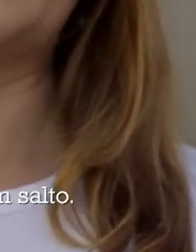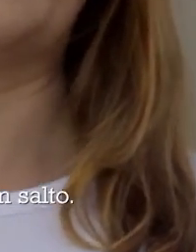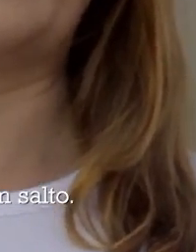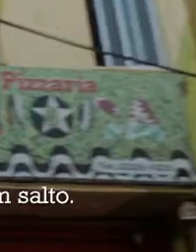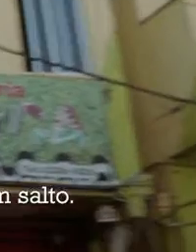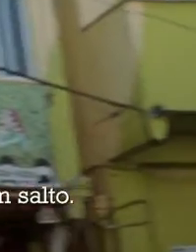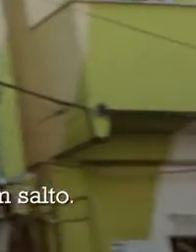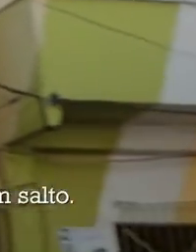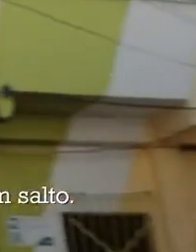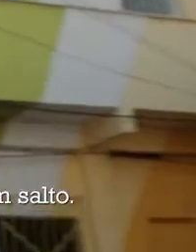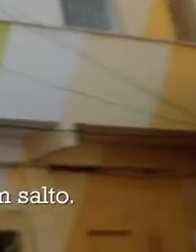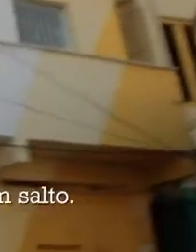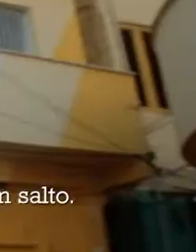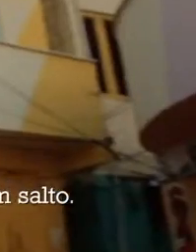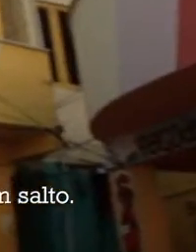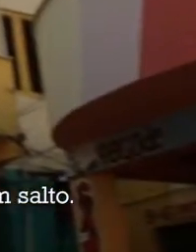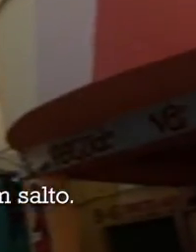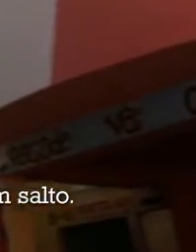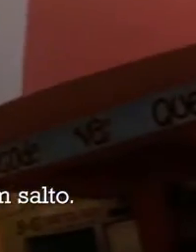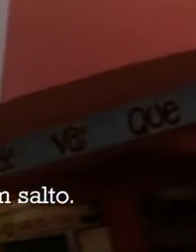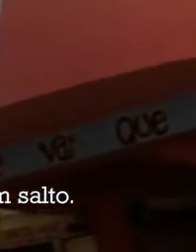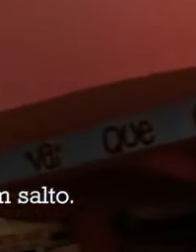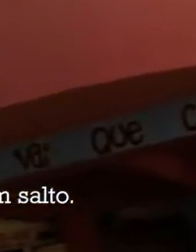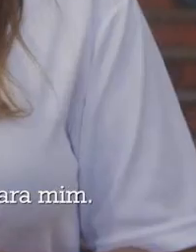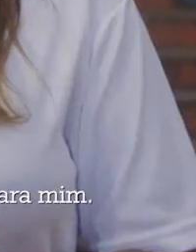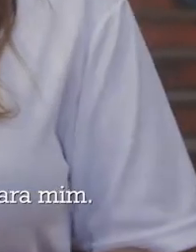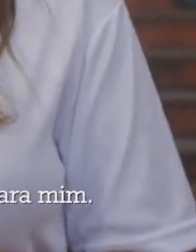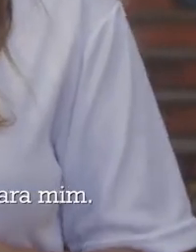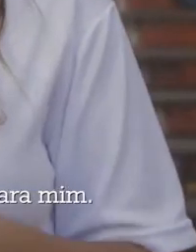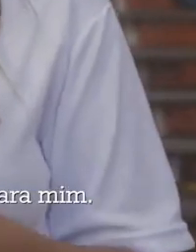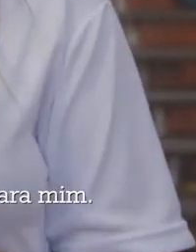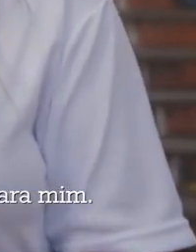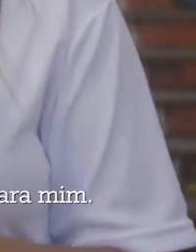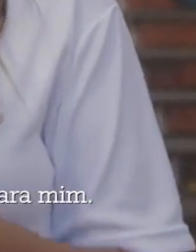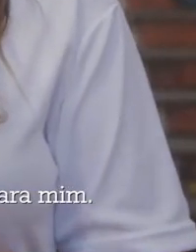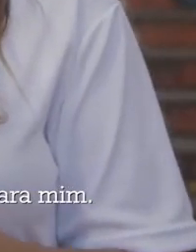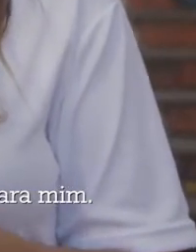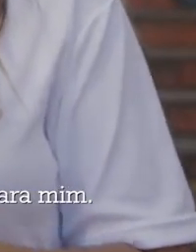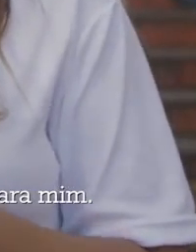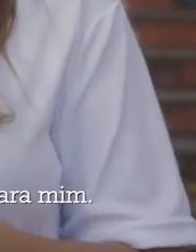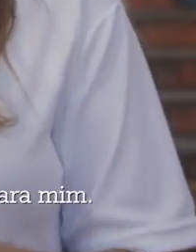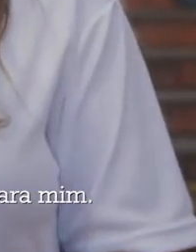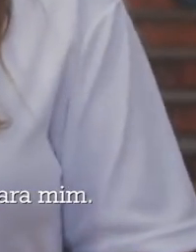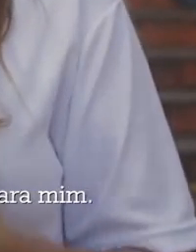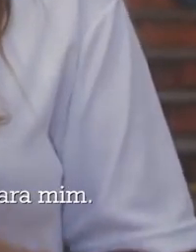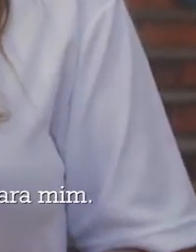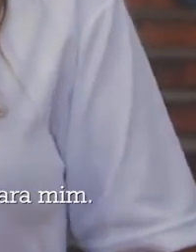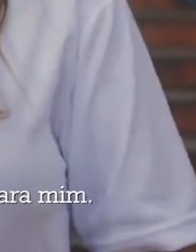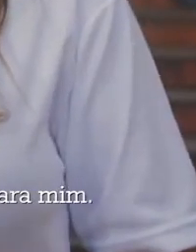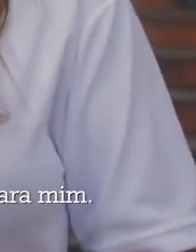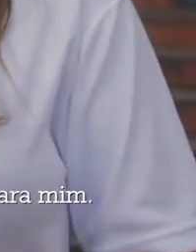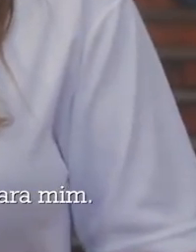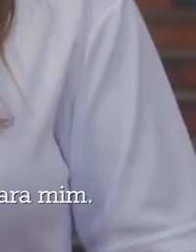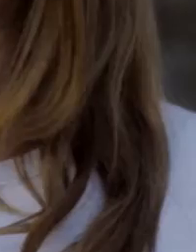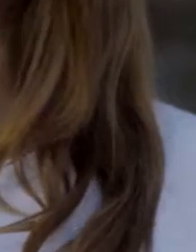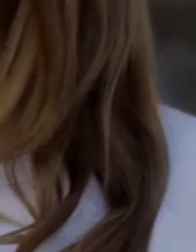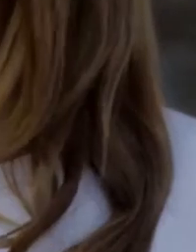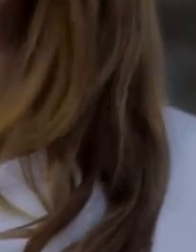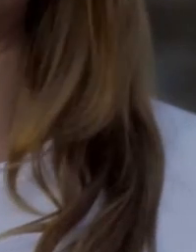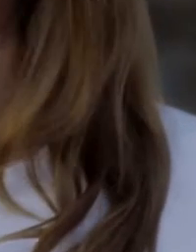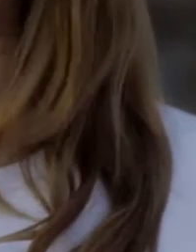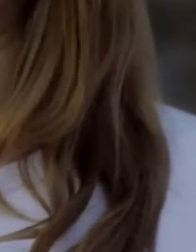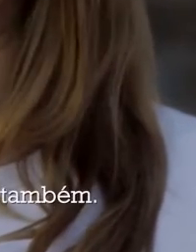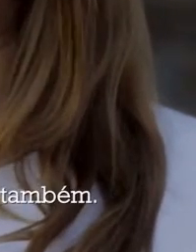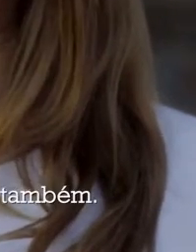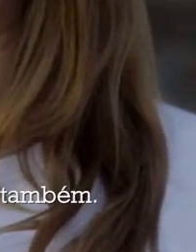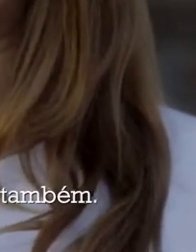Então, assim, eu pude dar um salto, né? Eu já estou, assim, bem acima do que eu tinha planejado para mim. E não vou